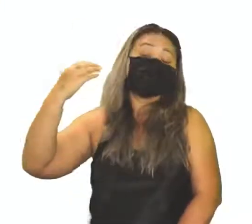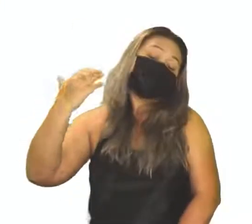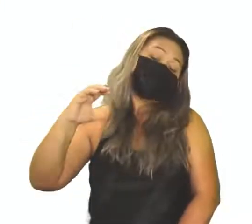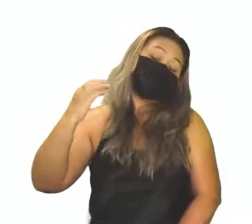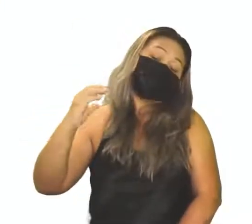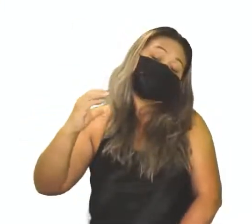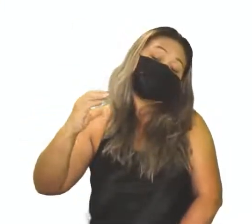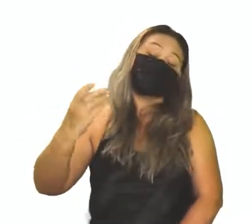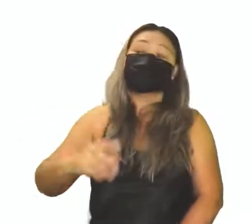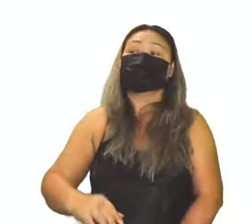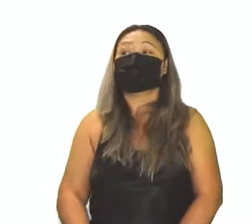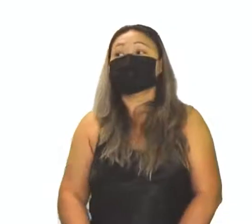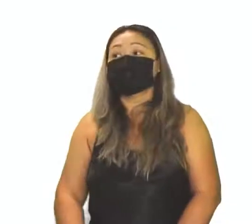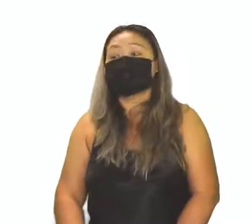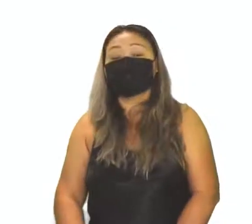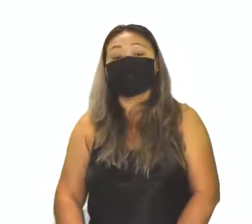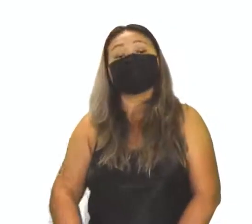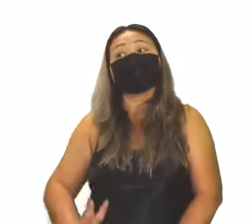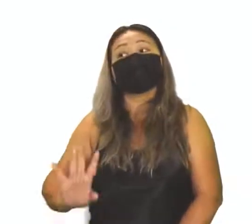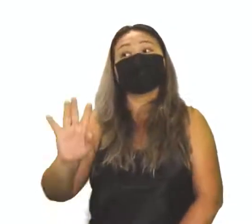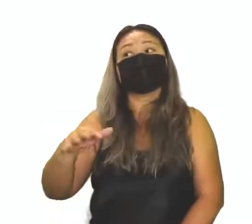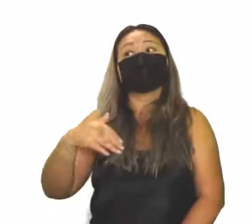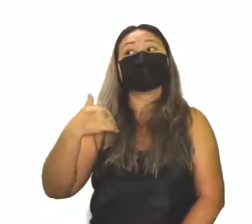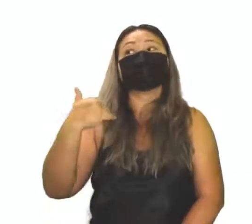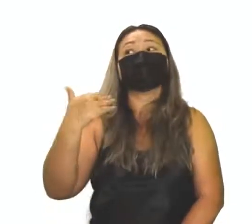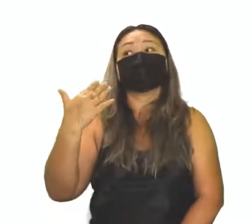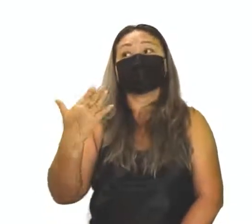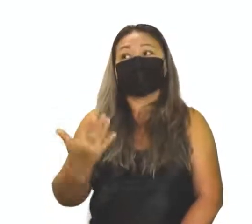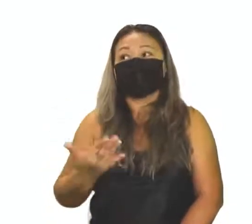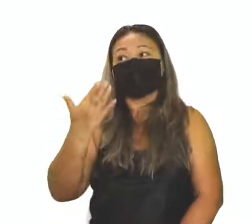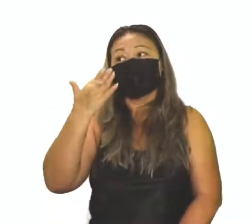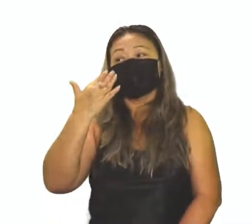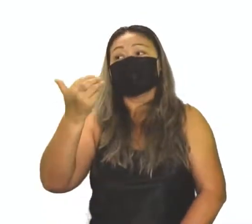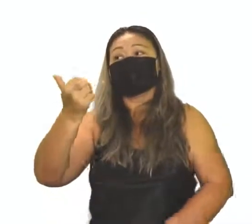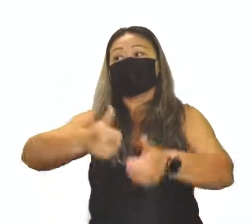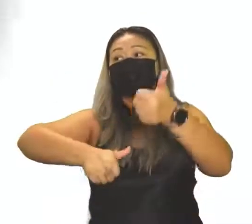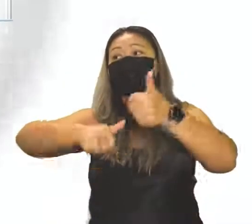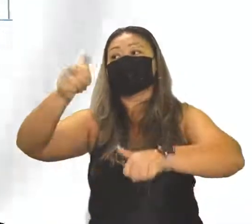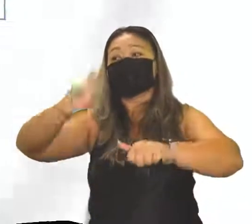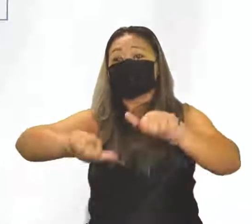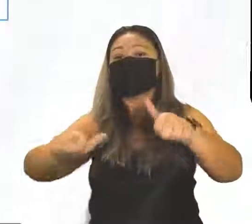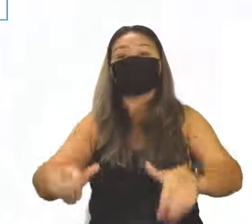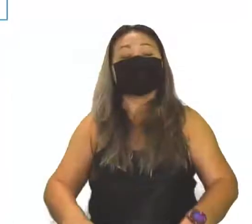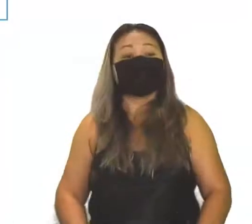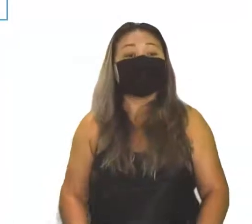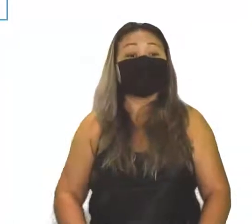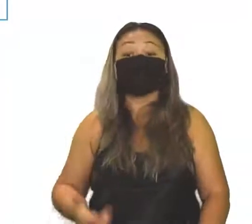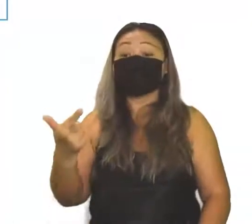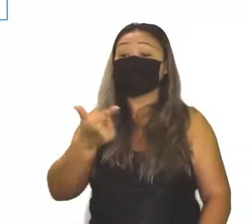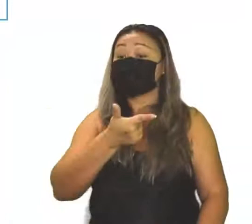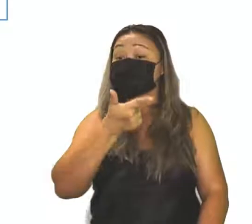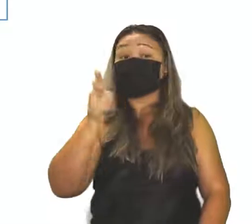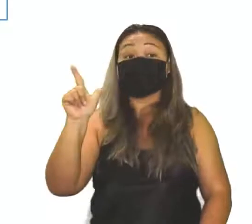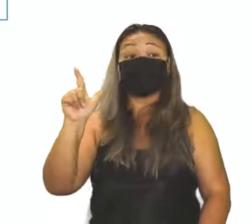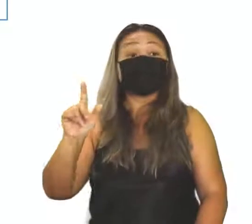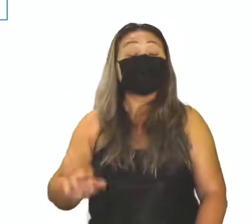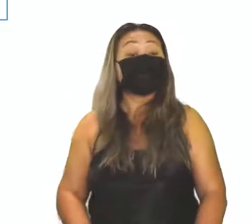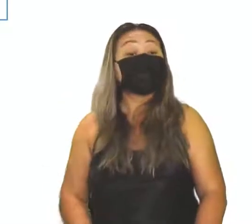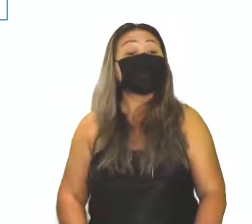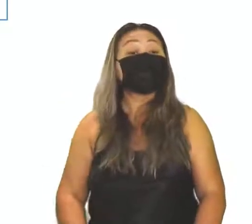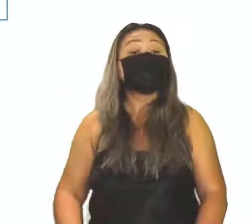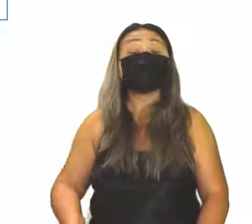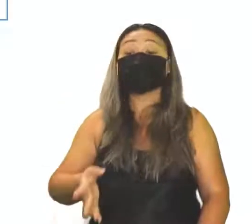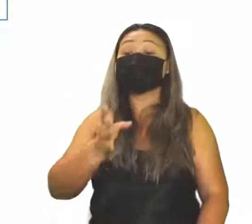científico. Porque teve comprovações, teve análise, né? O próximo,